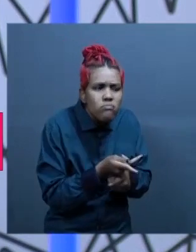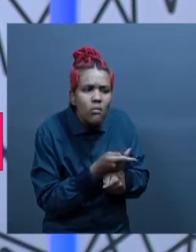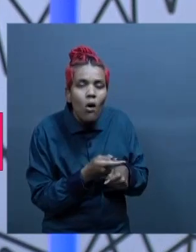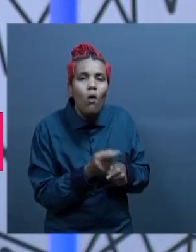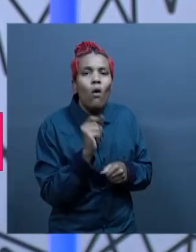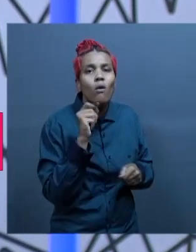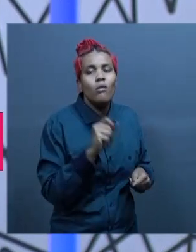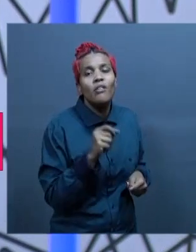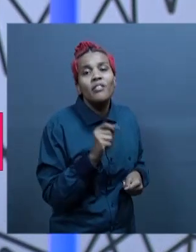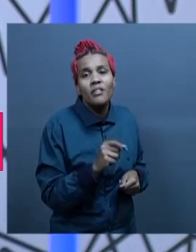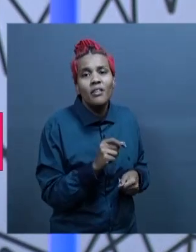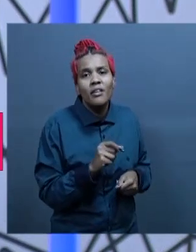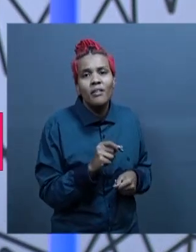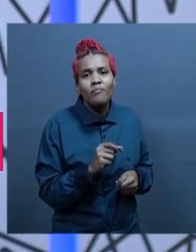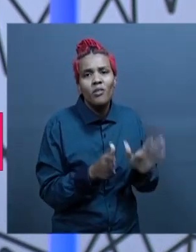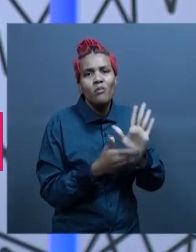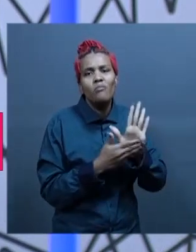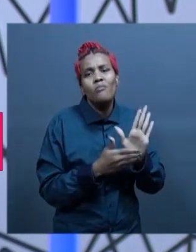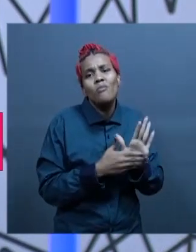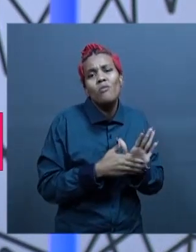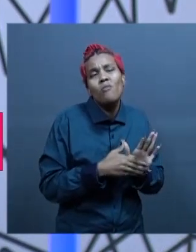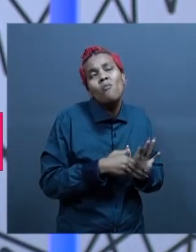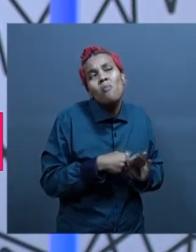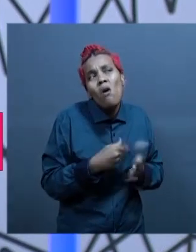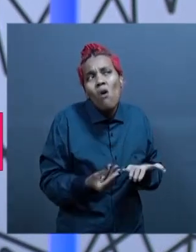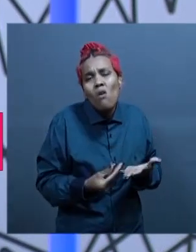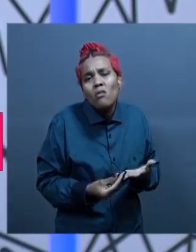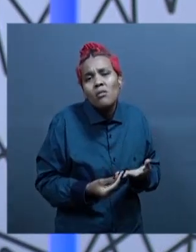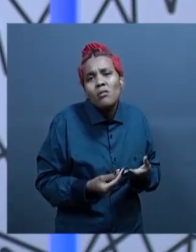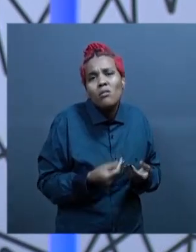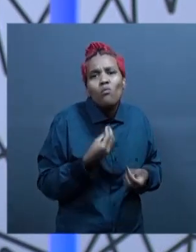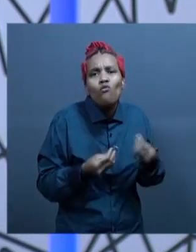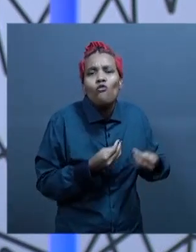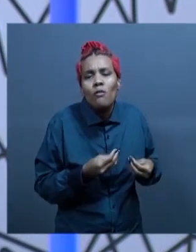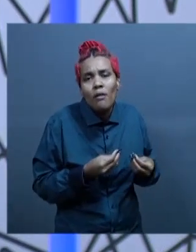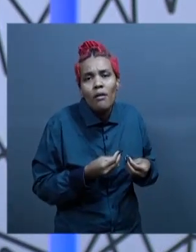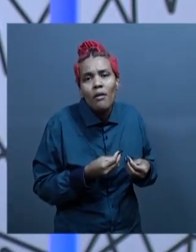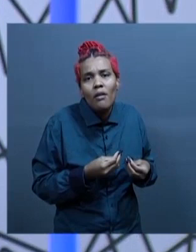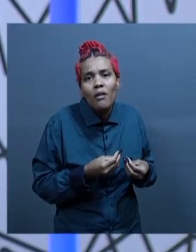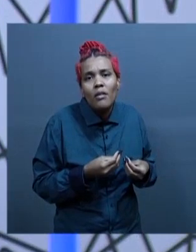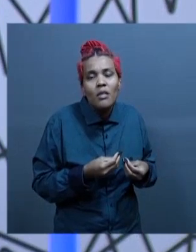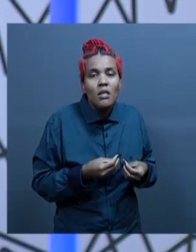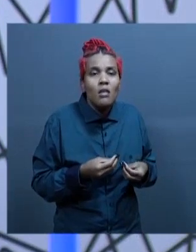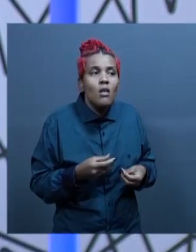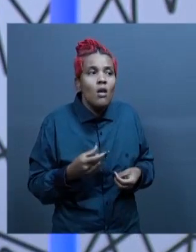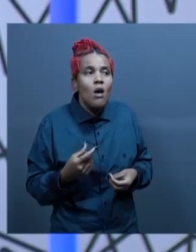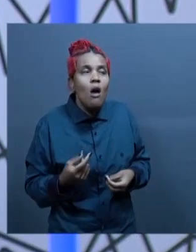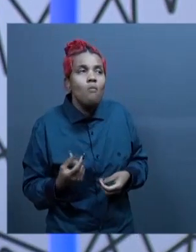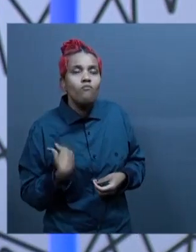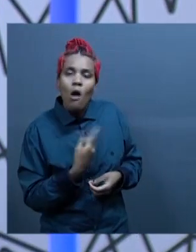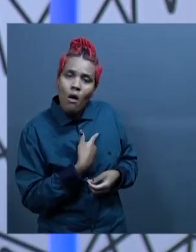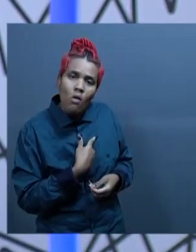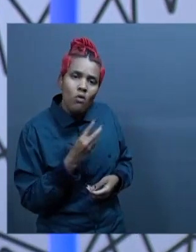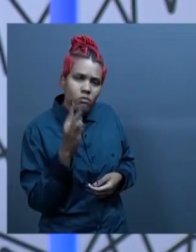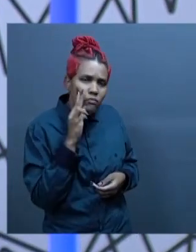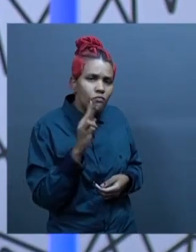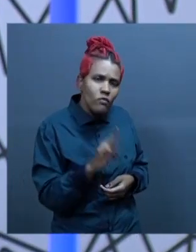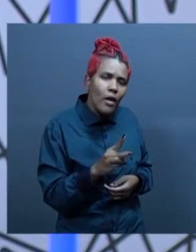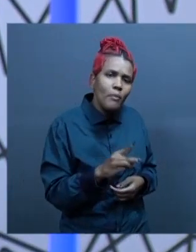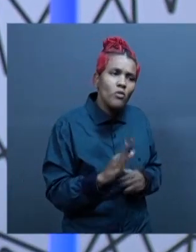hoje são os propósitos é que envolve tudo isso e quando a gente fala de propósito é muito além do que está escrito